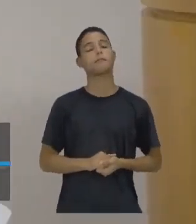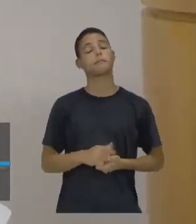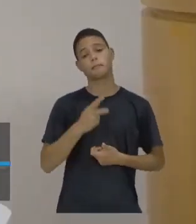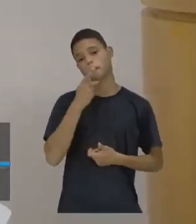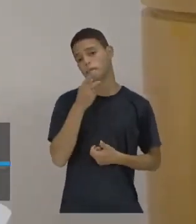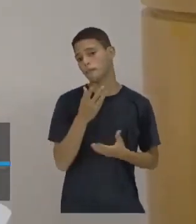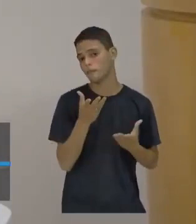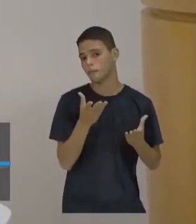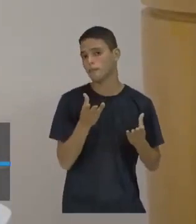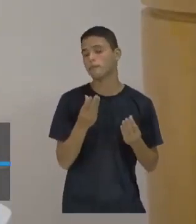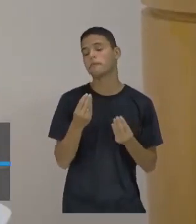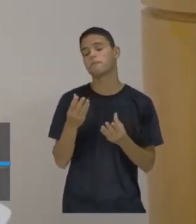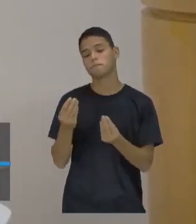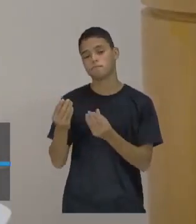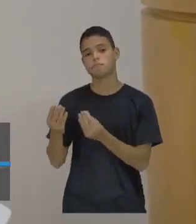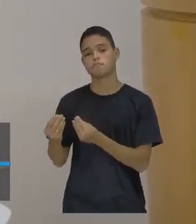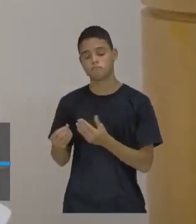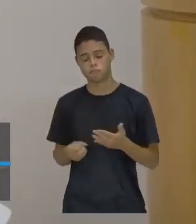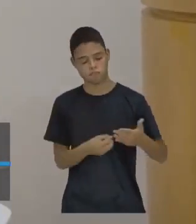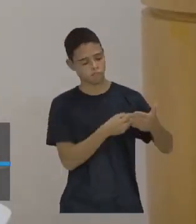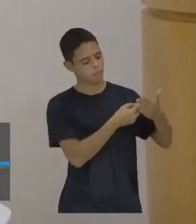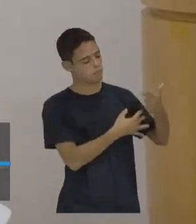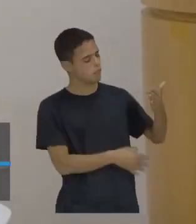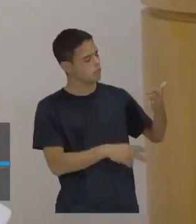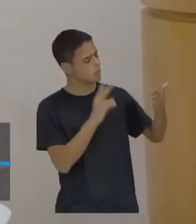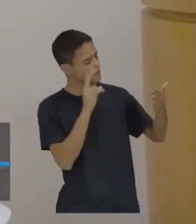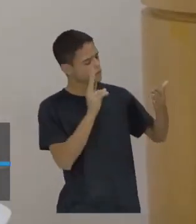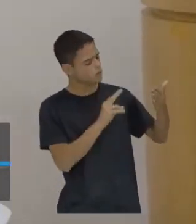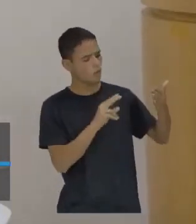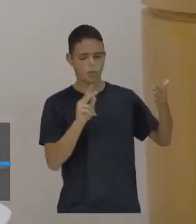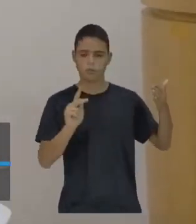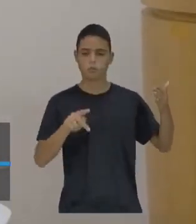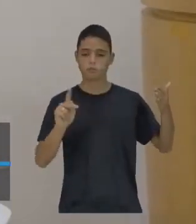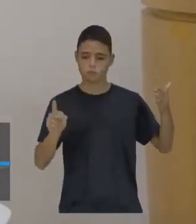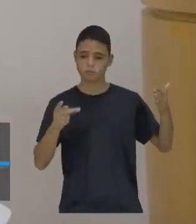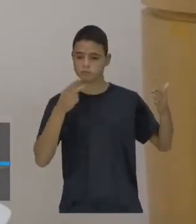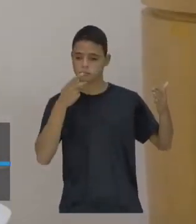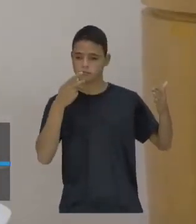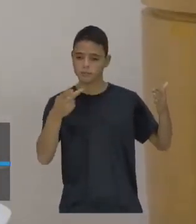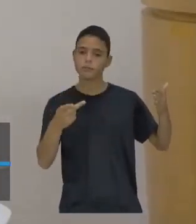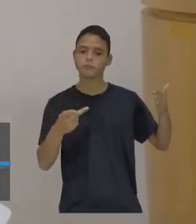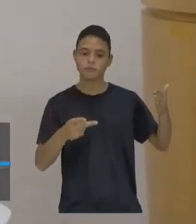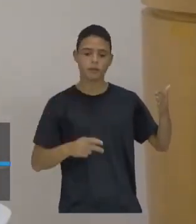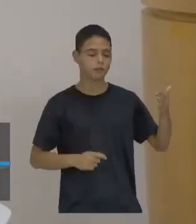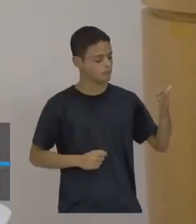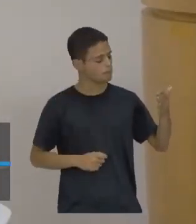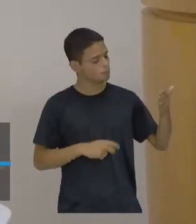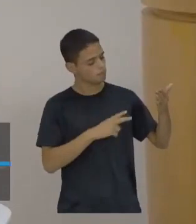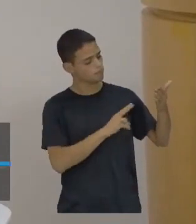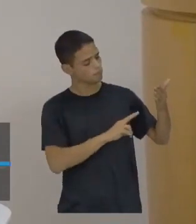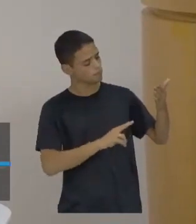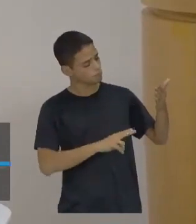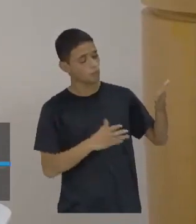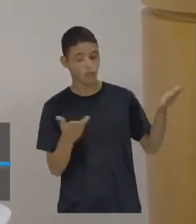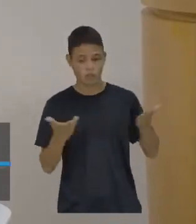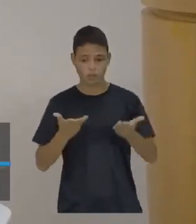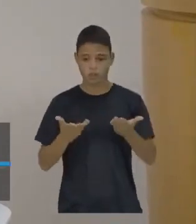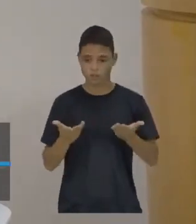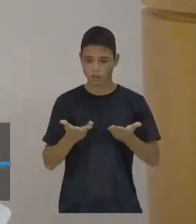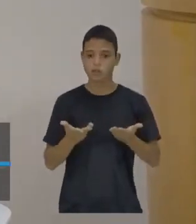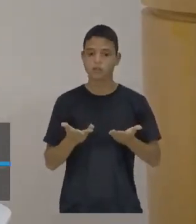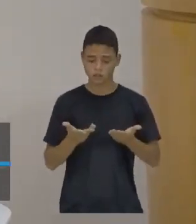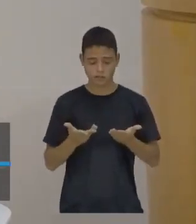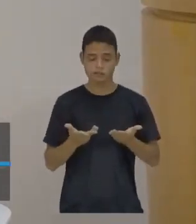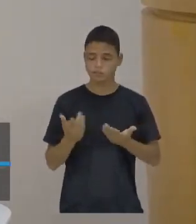muita coisa, professor Mauro, inclusive professores, né, falando que hoje mora sozinho, queria estar com os